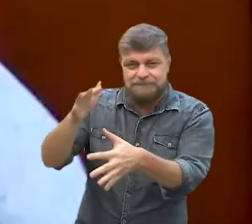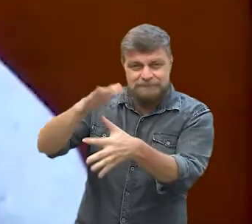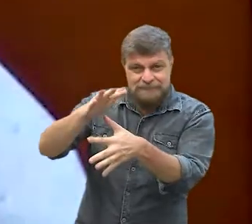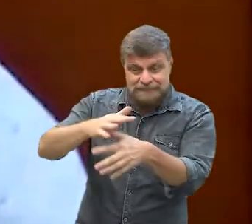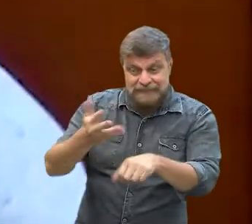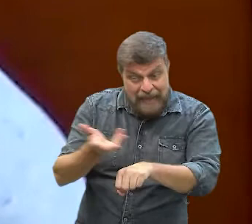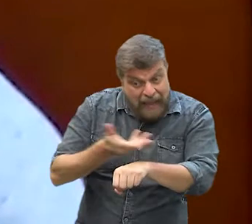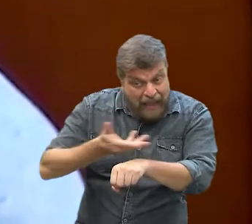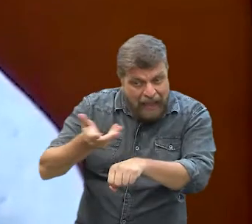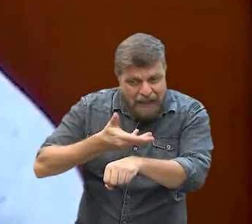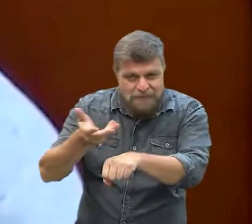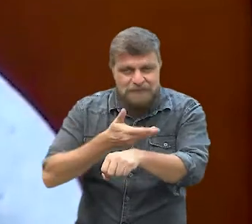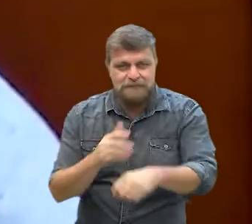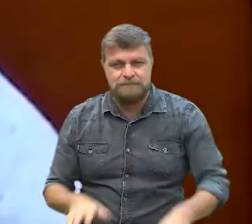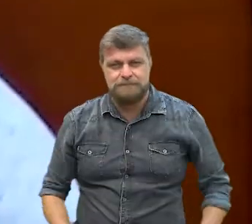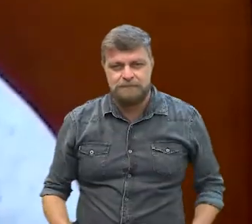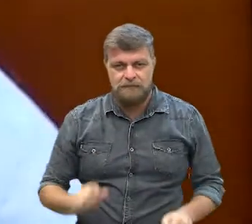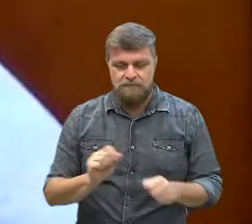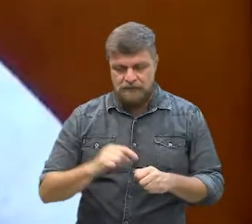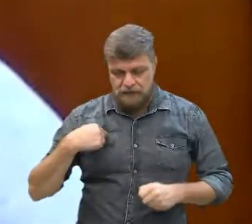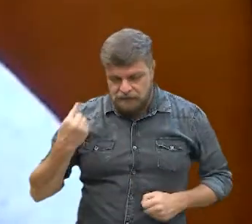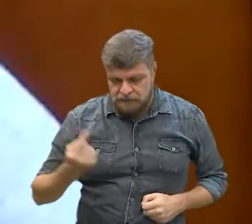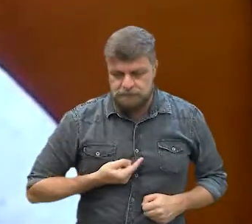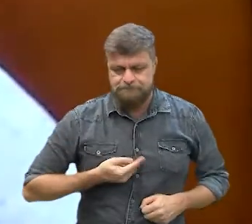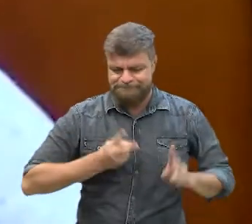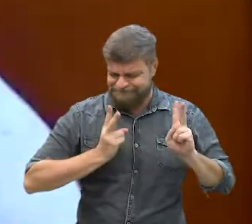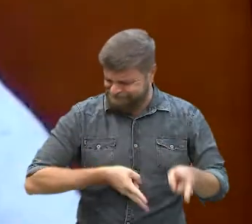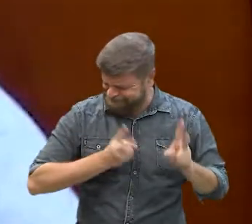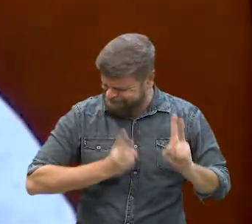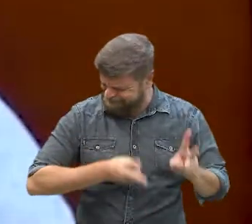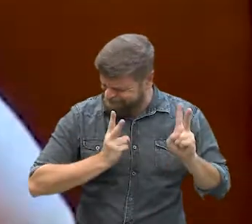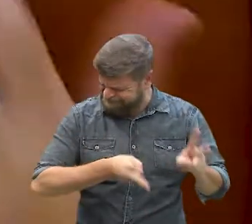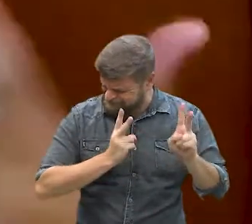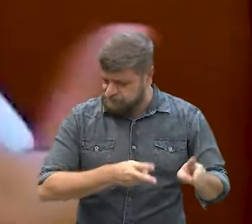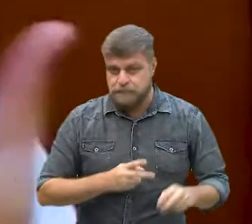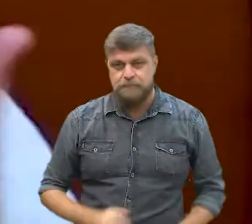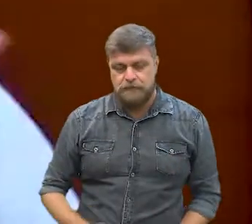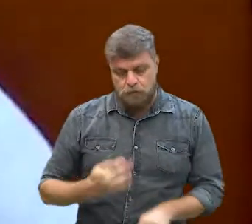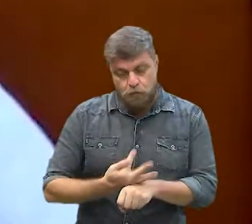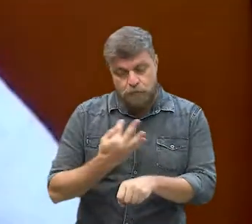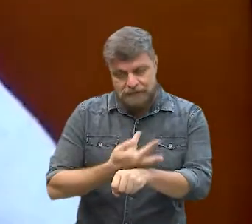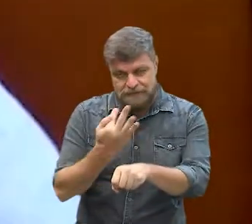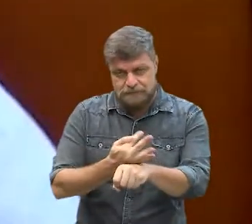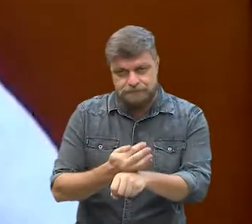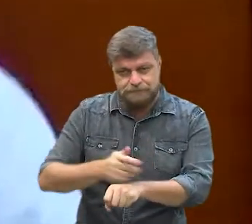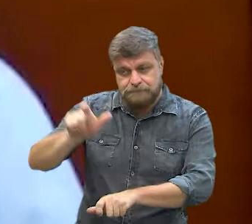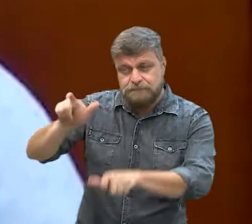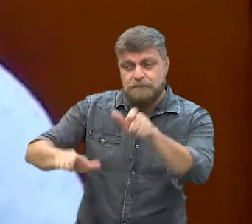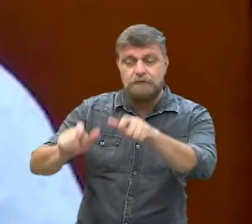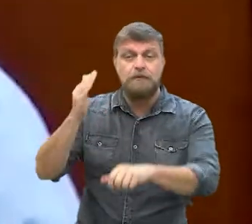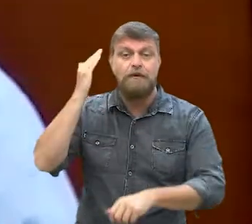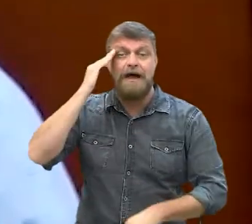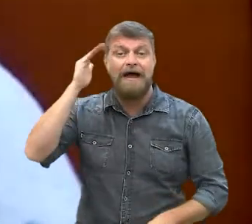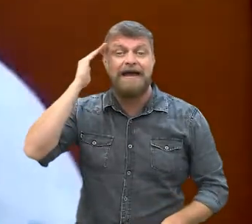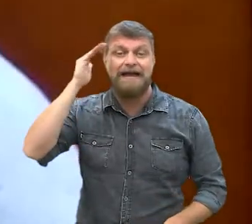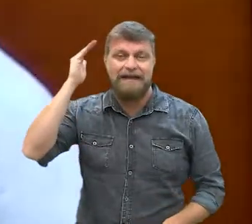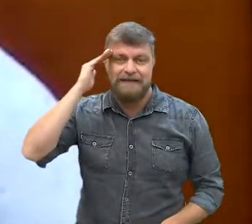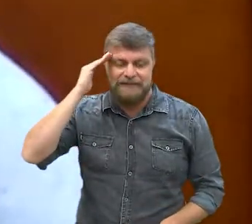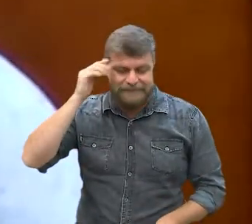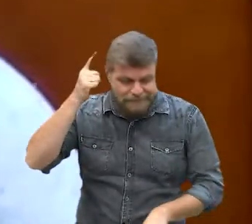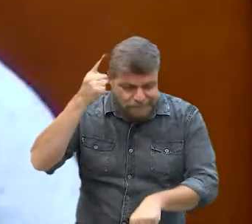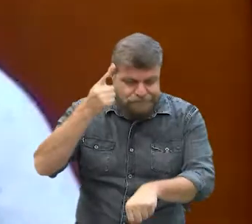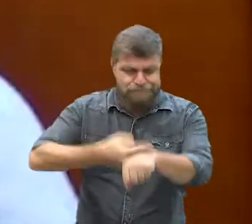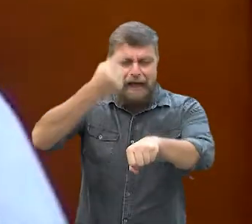possível, com velocidade. Então, isso que fez a gente realmente suportar. E as pessoas também compreenderem esse momento,